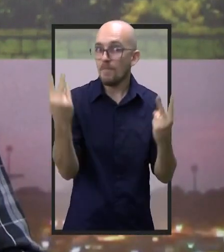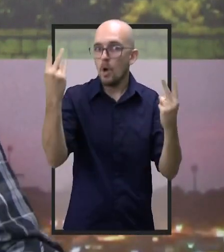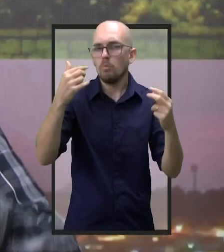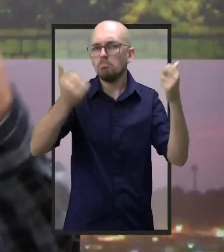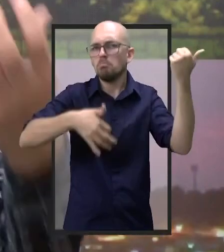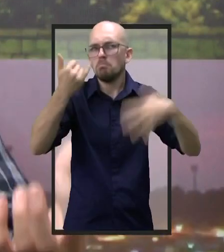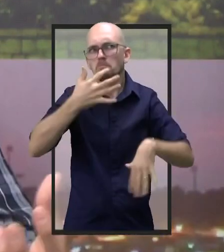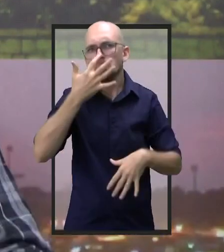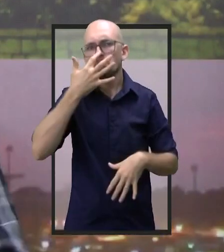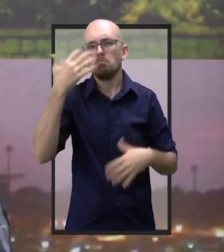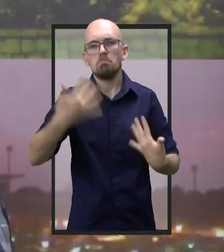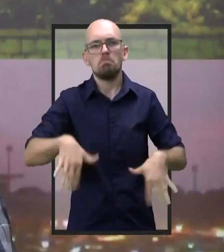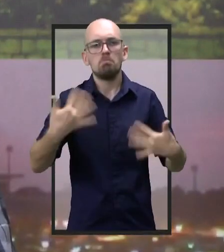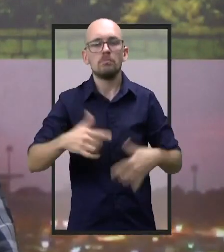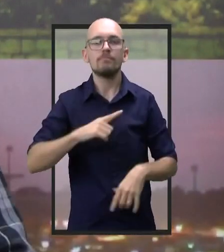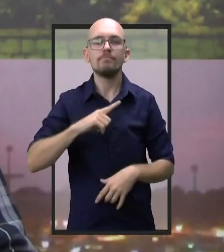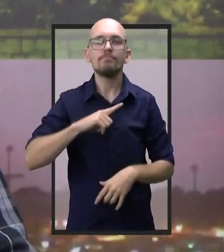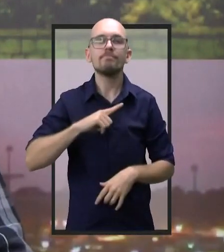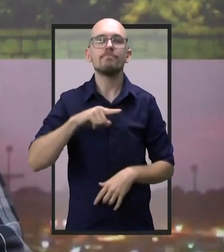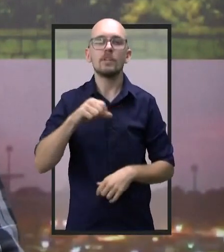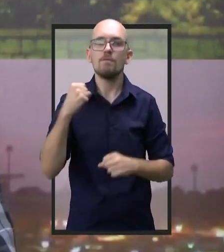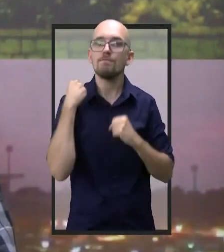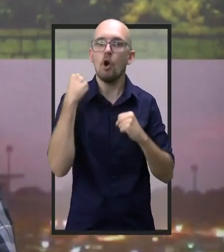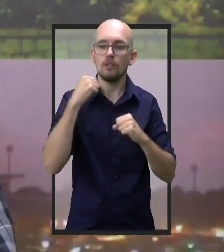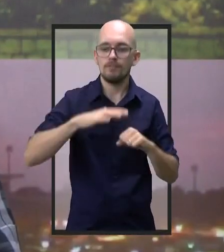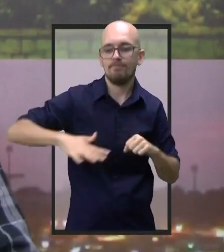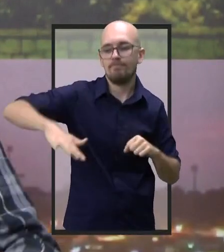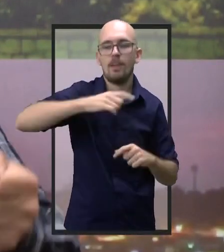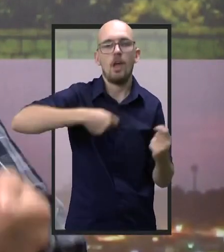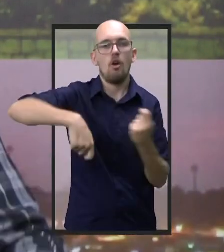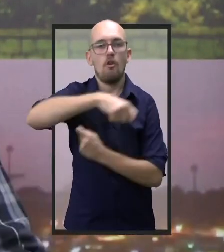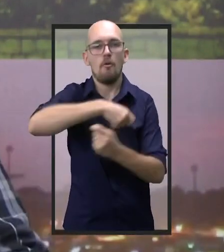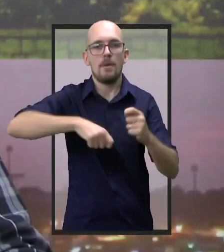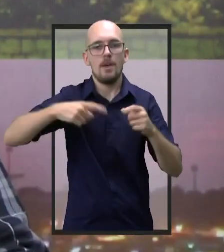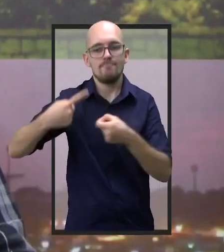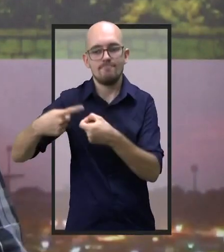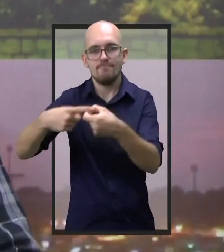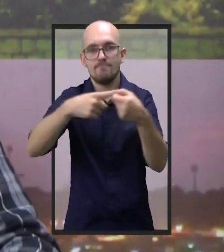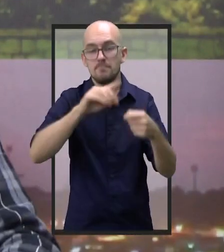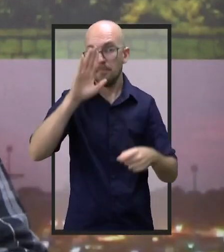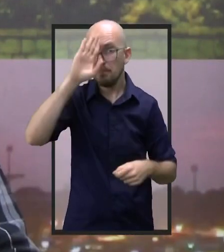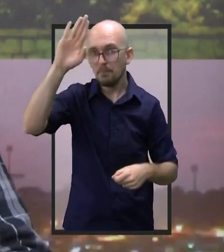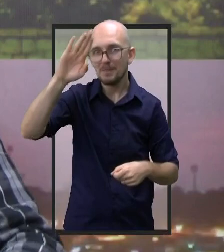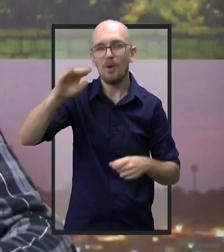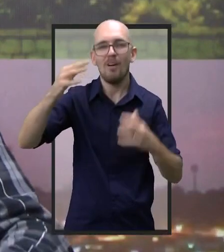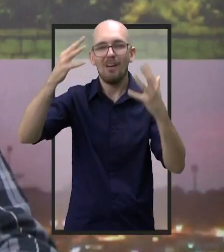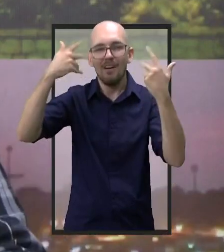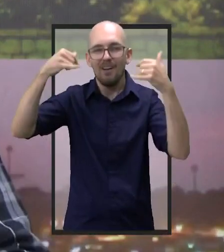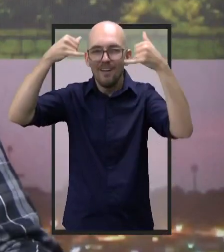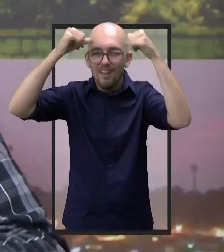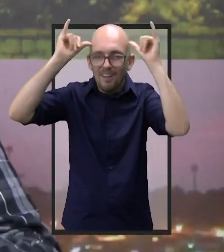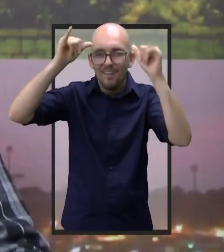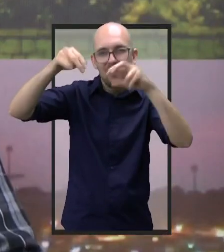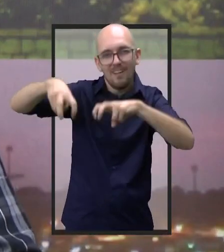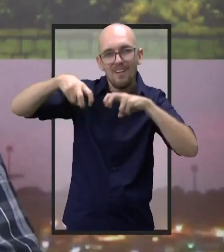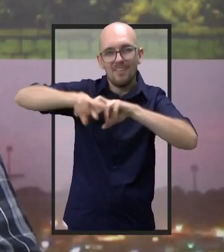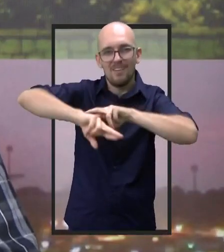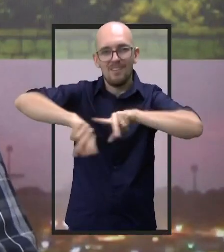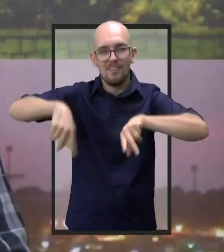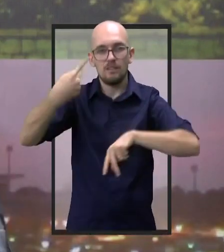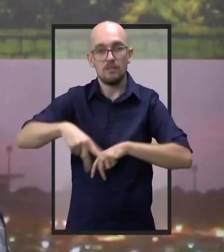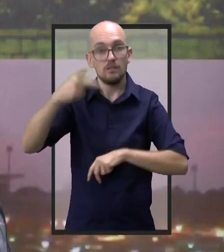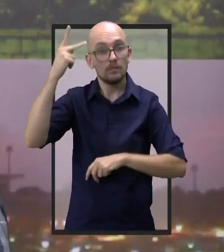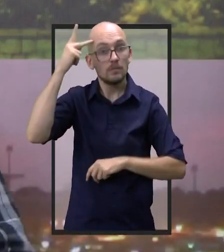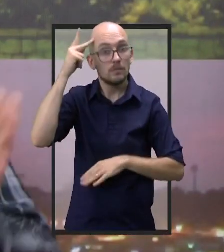o quanto é forte a nossa economia, principalmente a agropecuária aqui na nossa região, no nosso estado, nosso